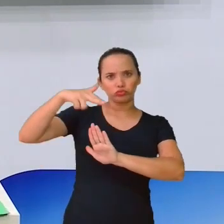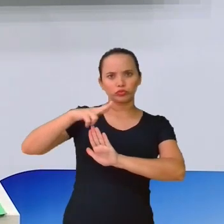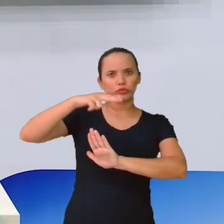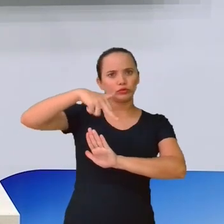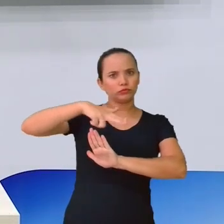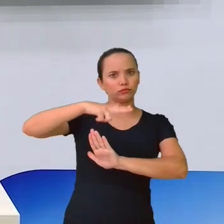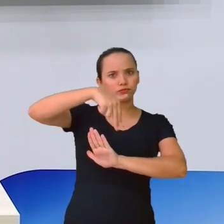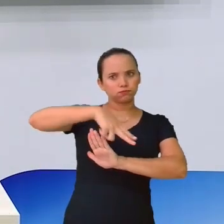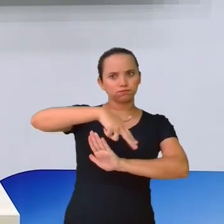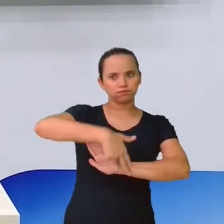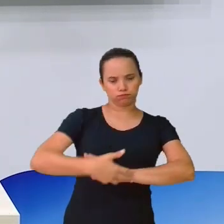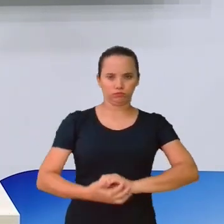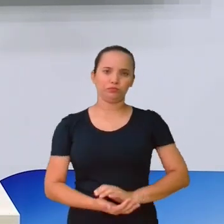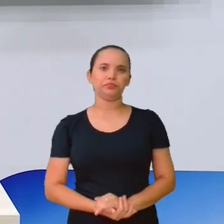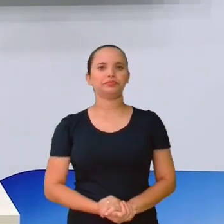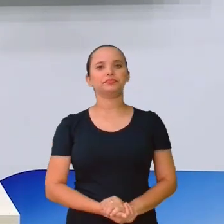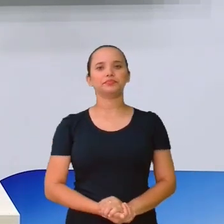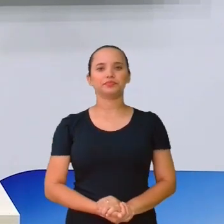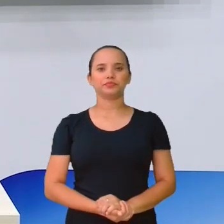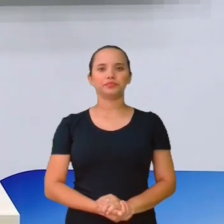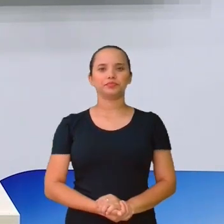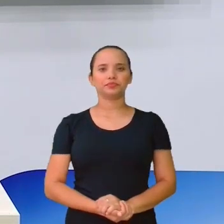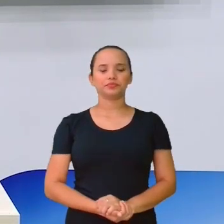recorte da árvore.